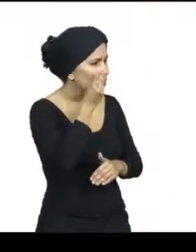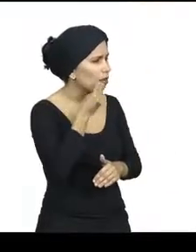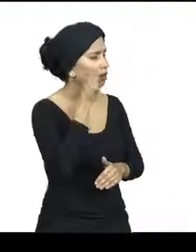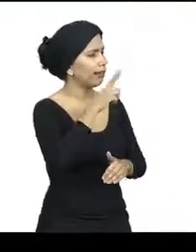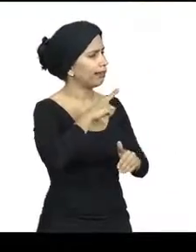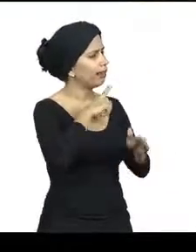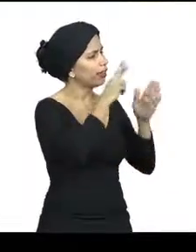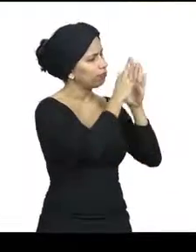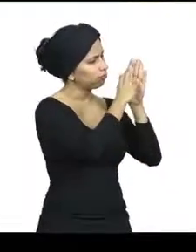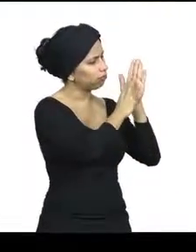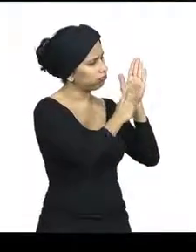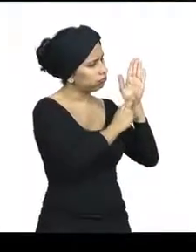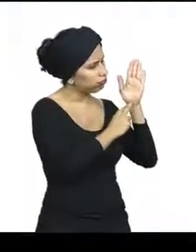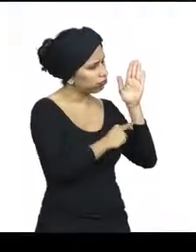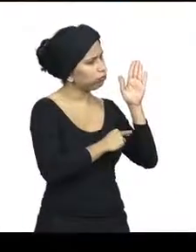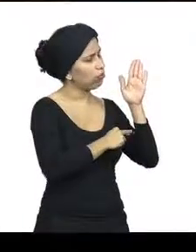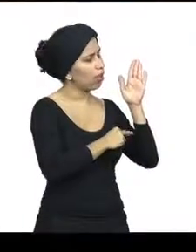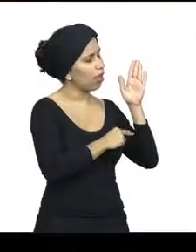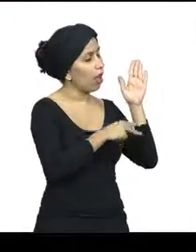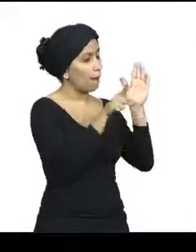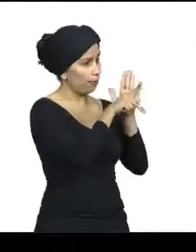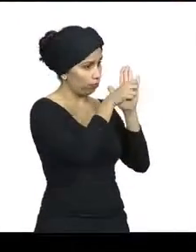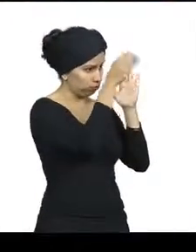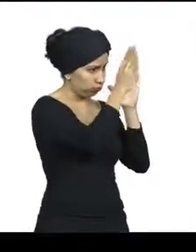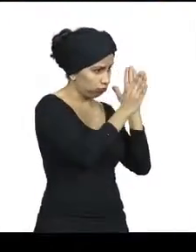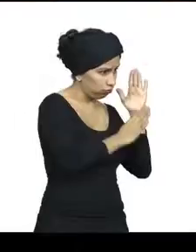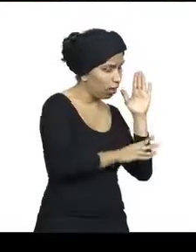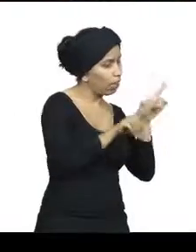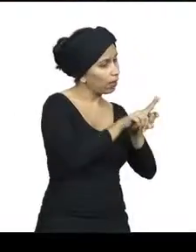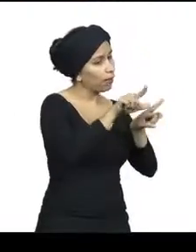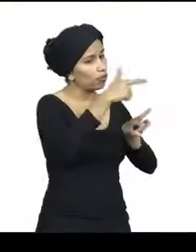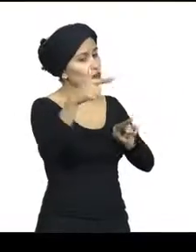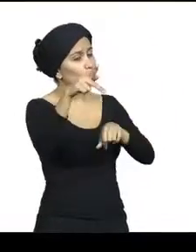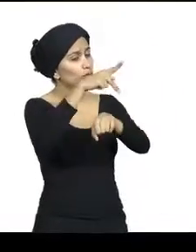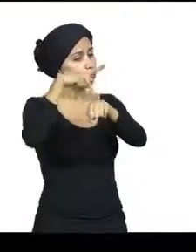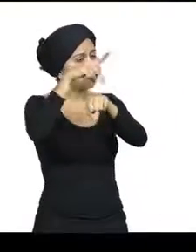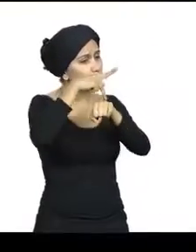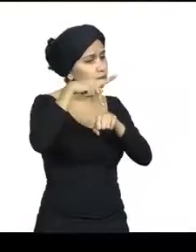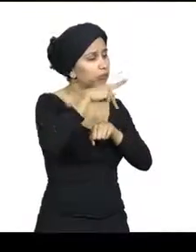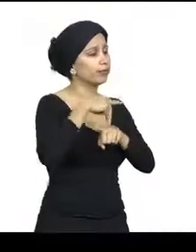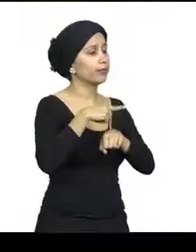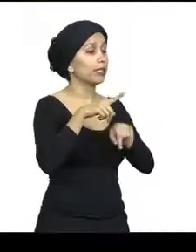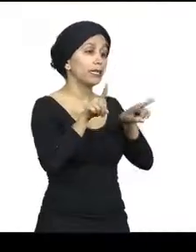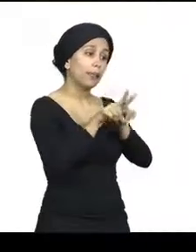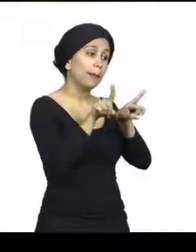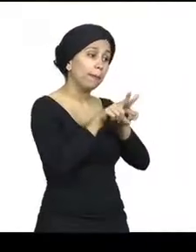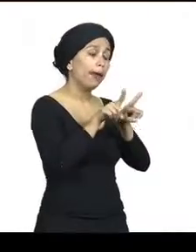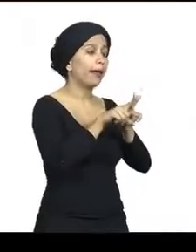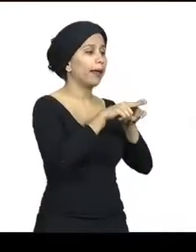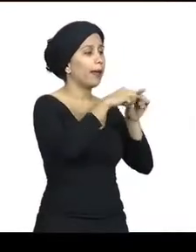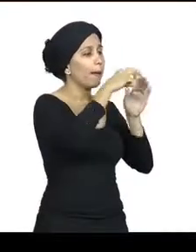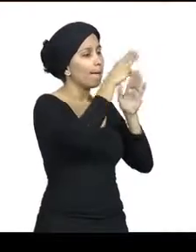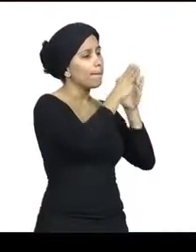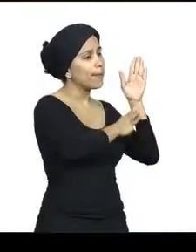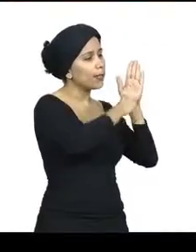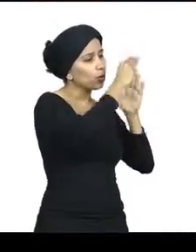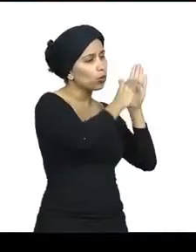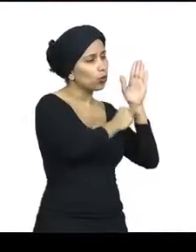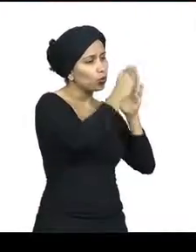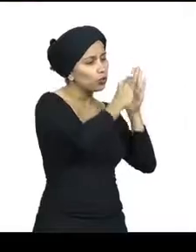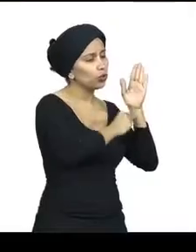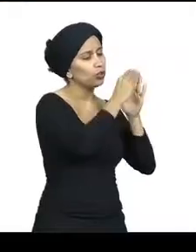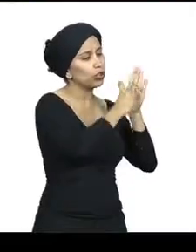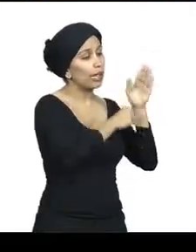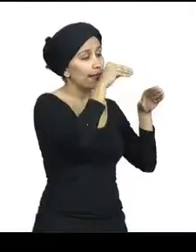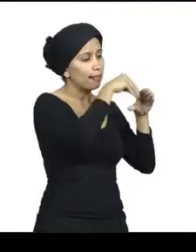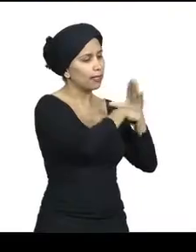normas técnicas nacionais e internacionais, seguindo também metodologias definidas nessas